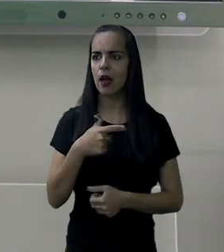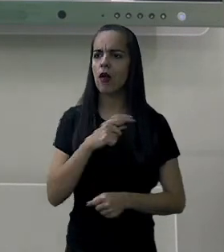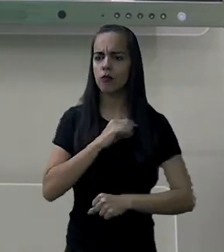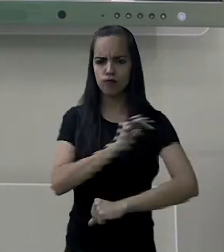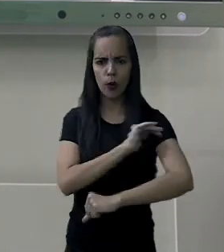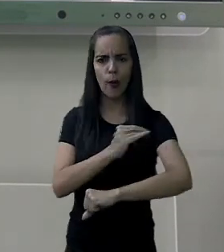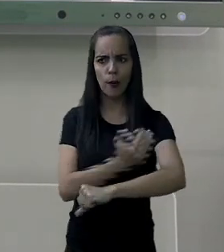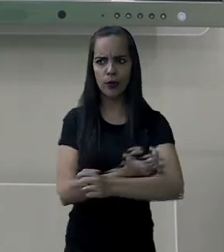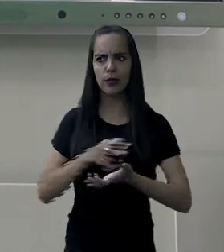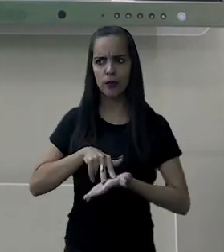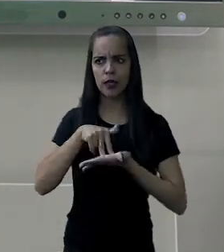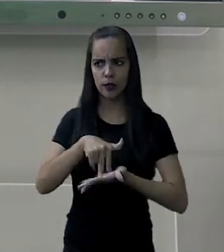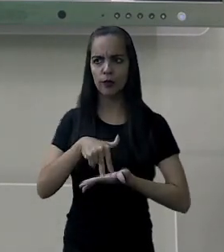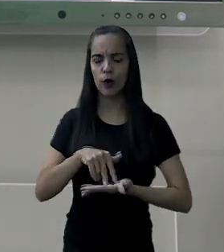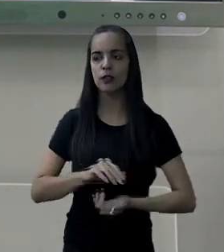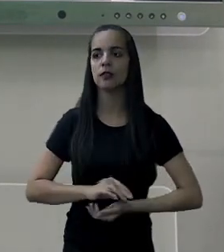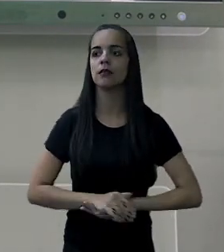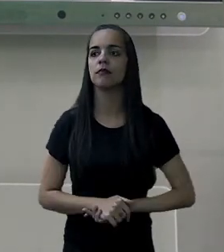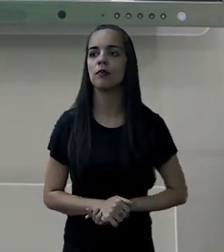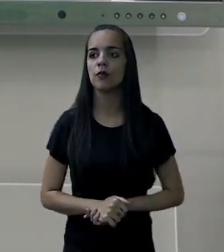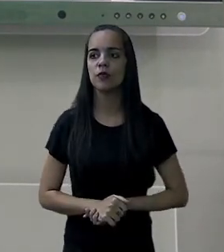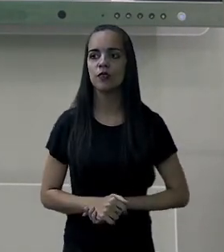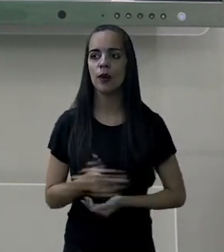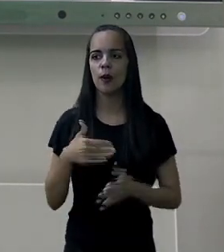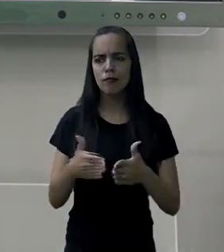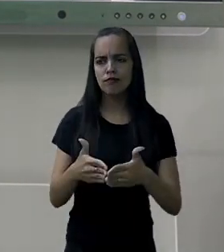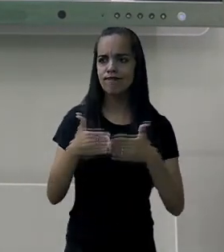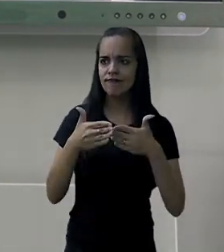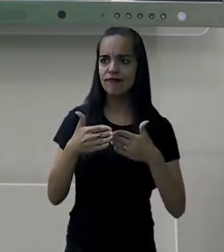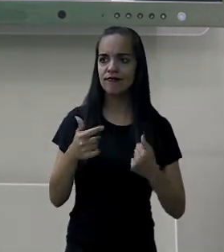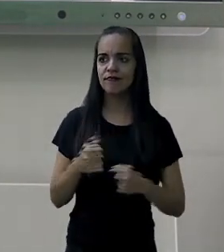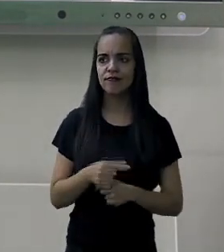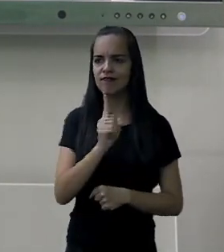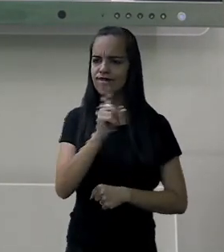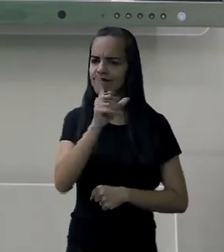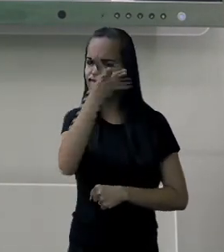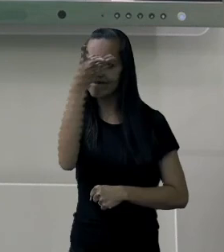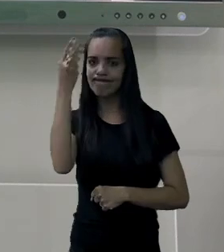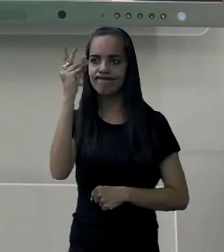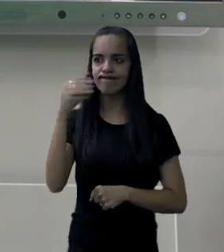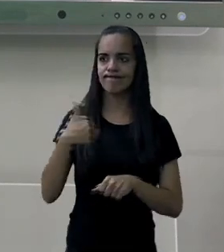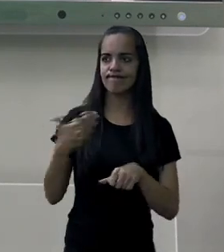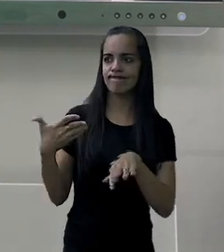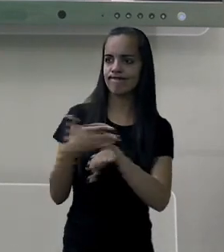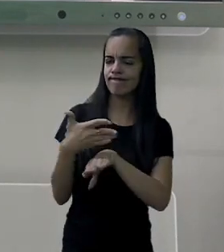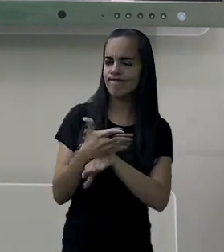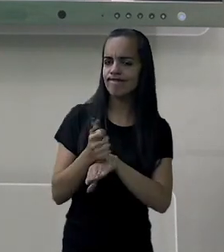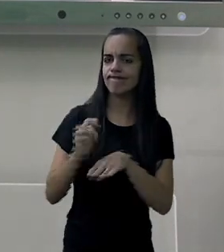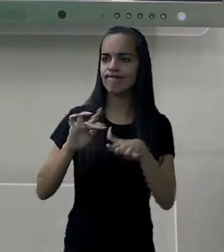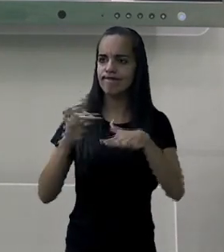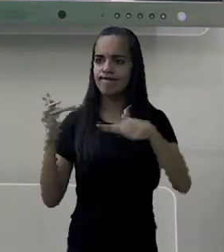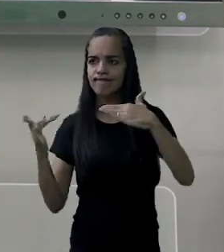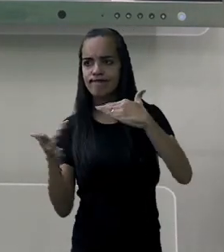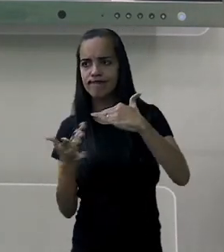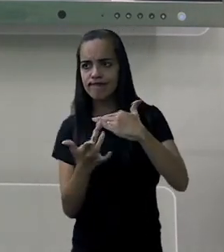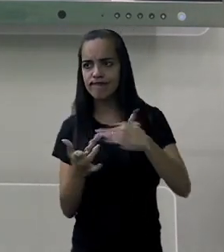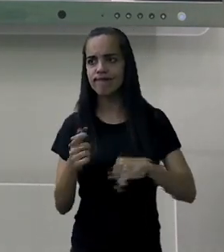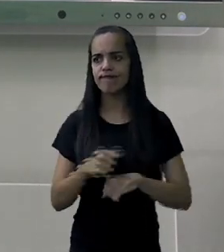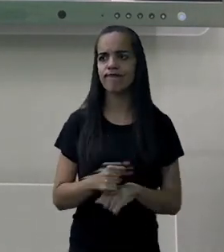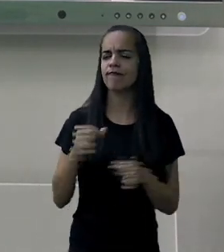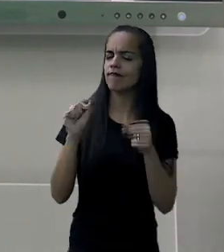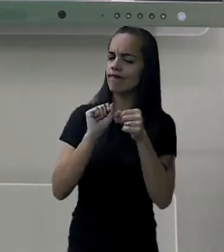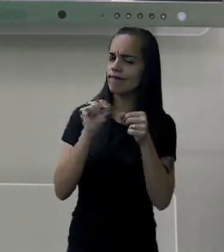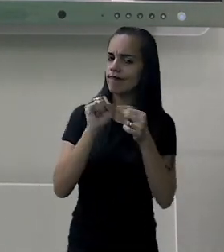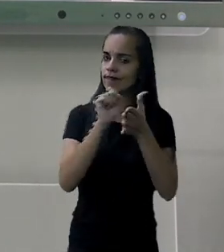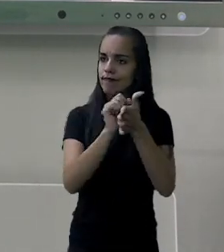poderosa força econômica também. Por favor, não esqueça de acessar as nossas redes sociais, faça